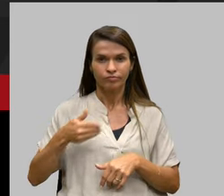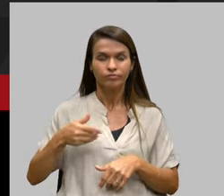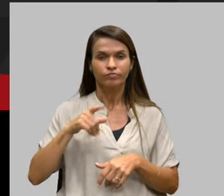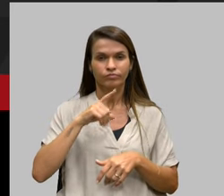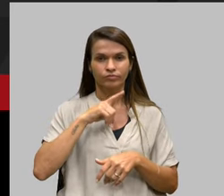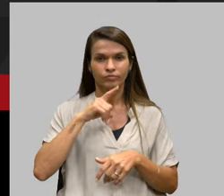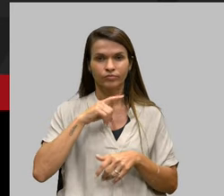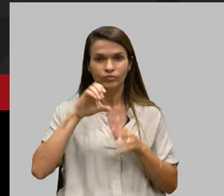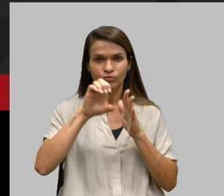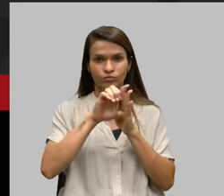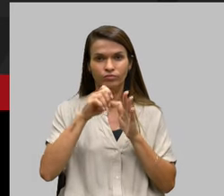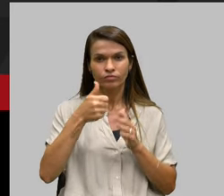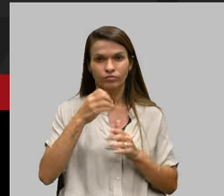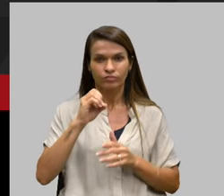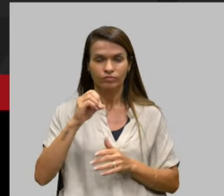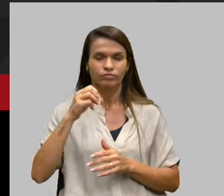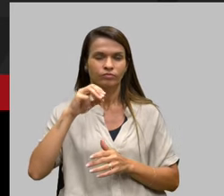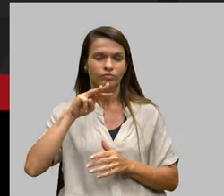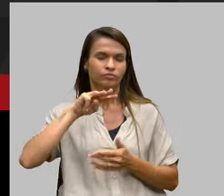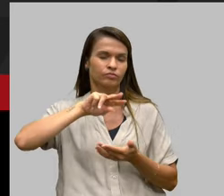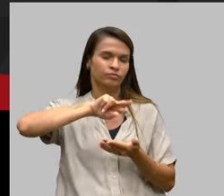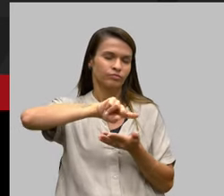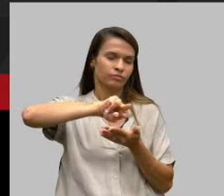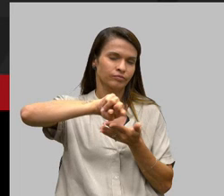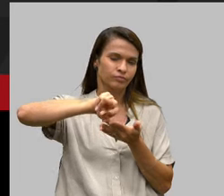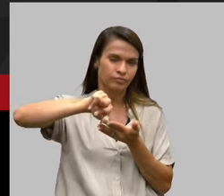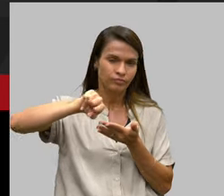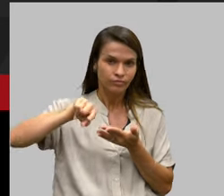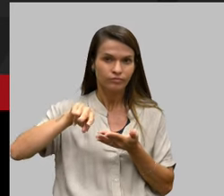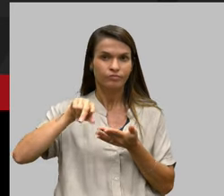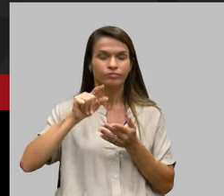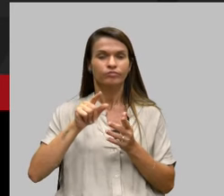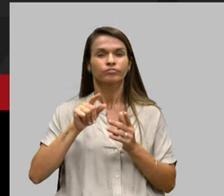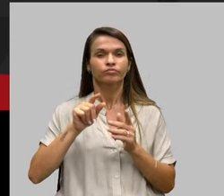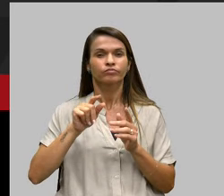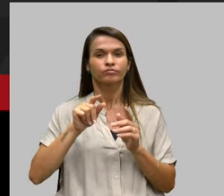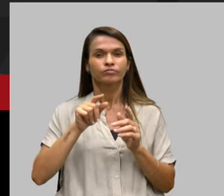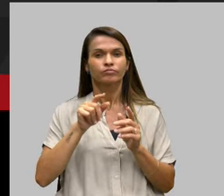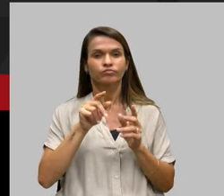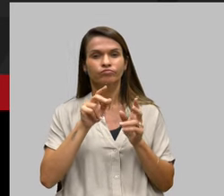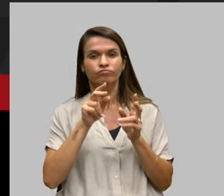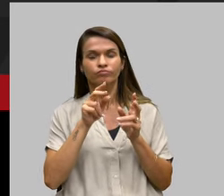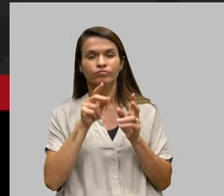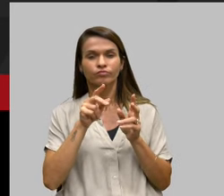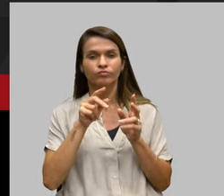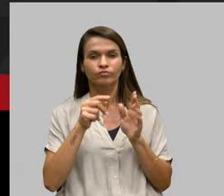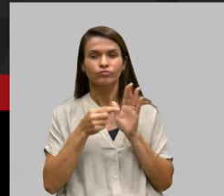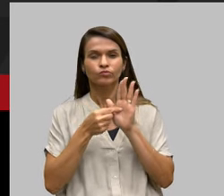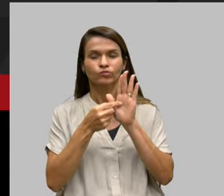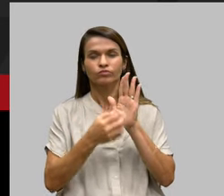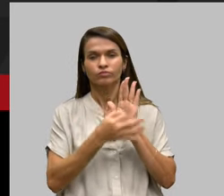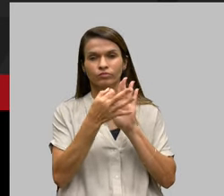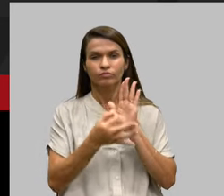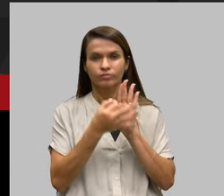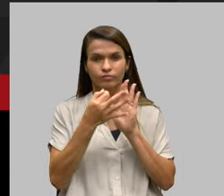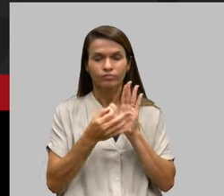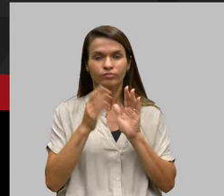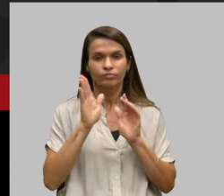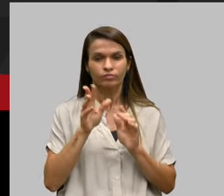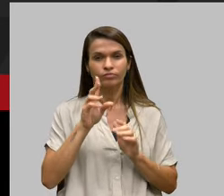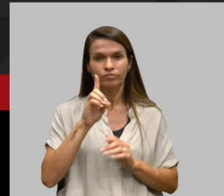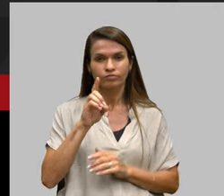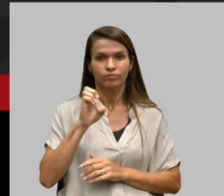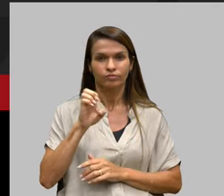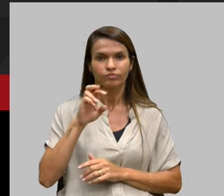emenda 103 diversas eh né comandos muito bem eh comentados aqui pelo dcio que